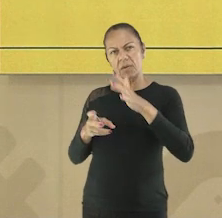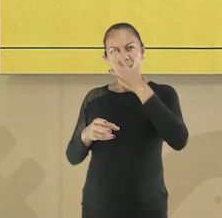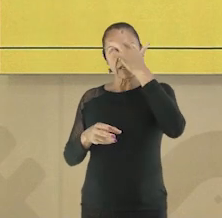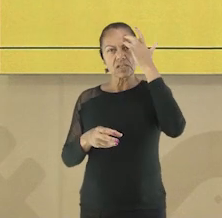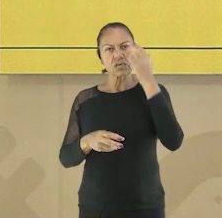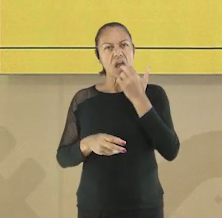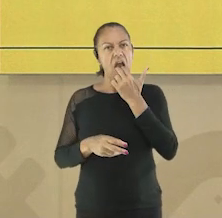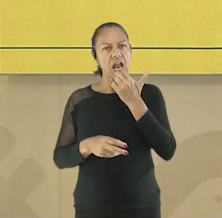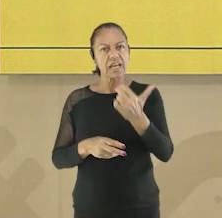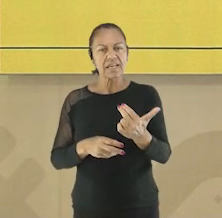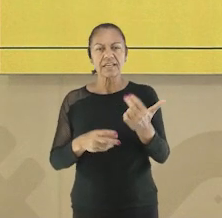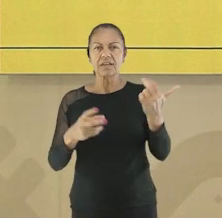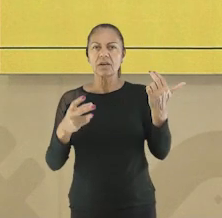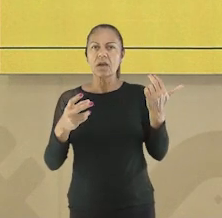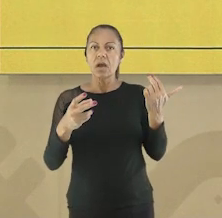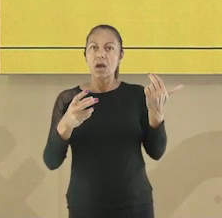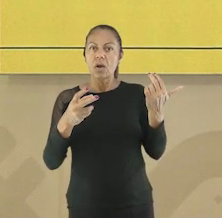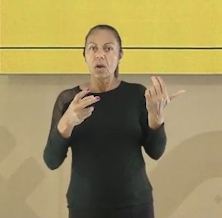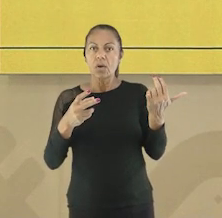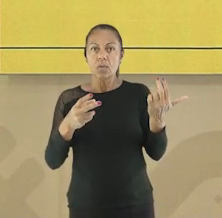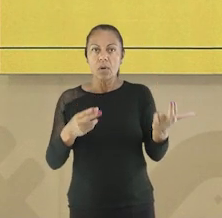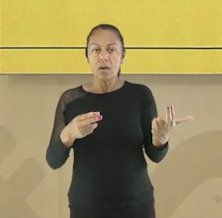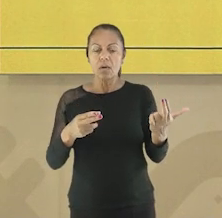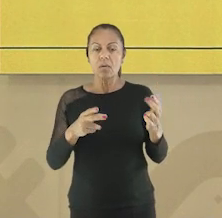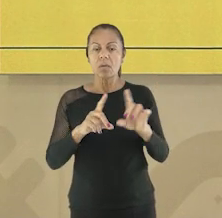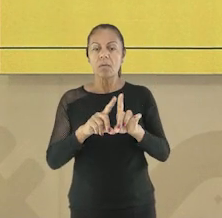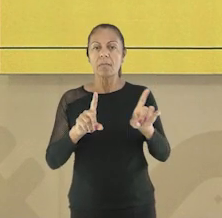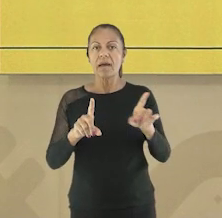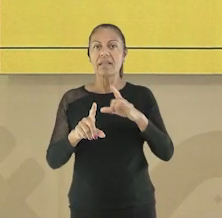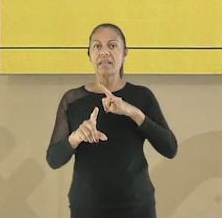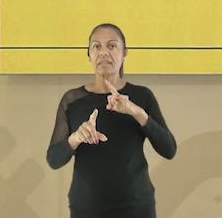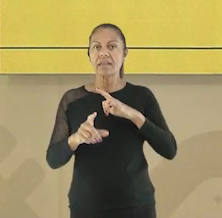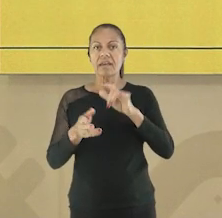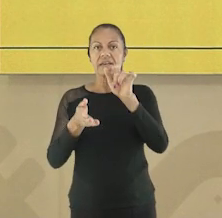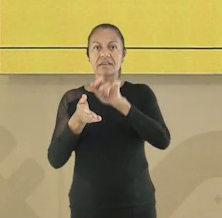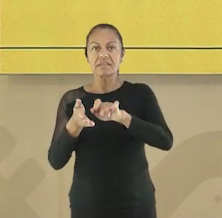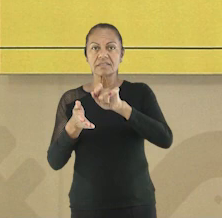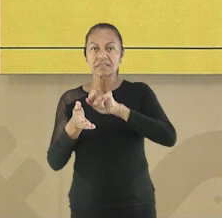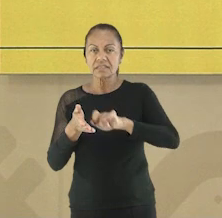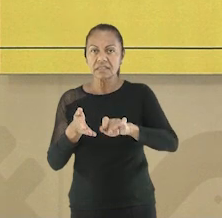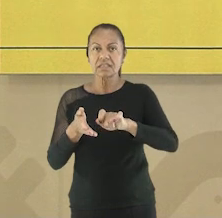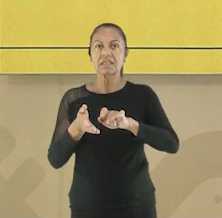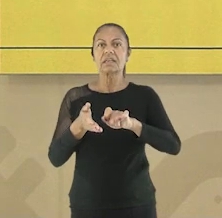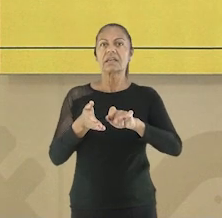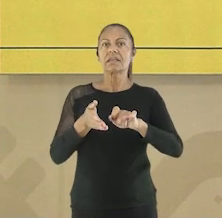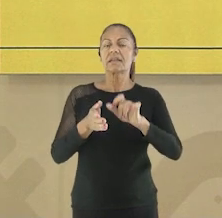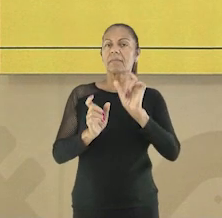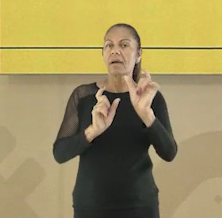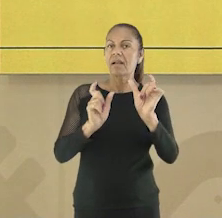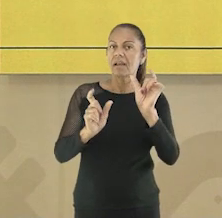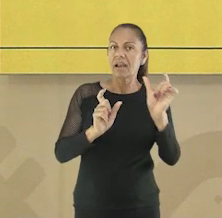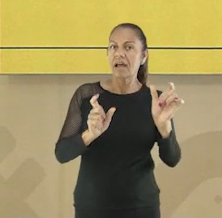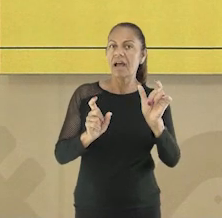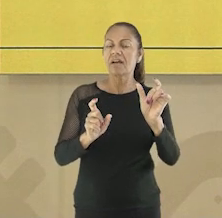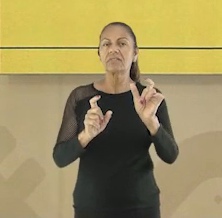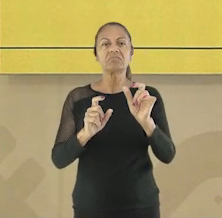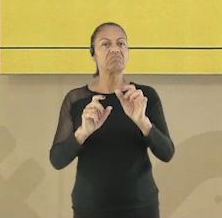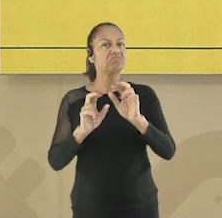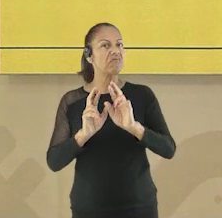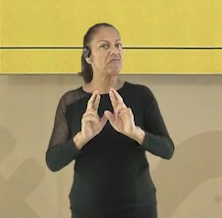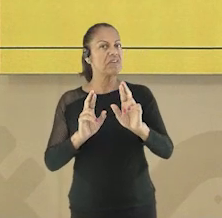de uma mesma língua possuem diferenças na pronúncia, escrita, criam novas palavras, expressões e até